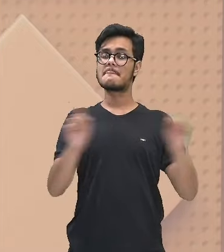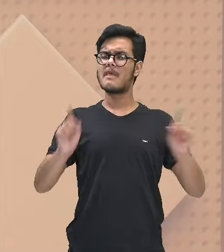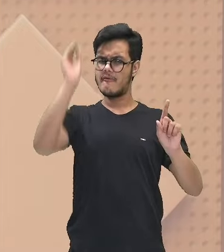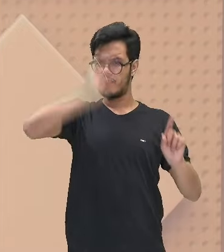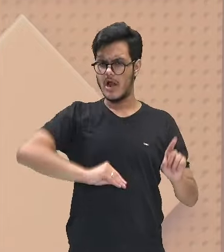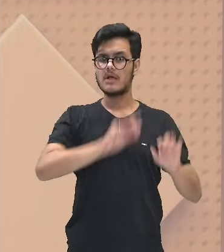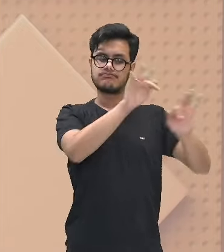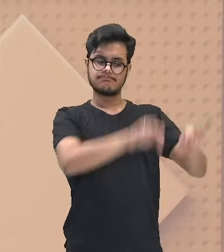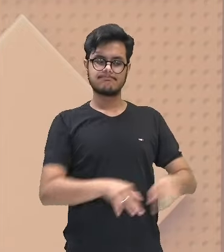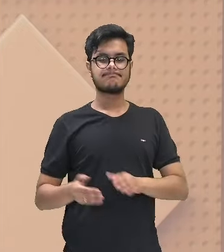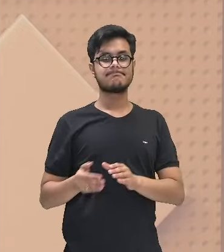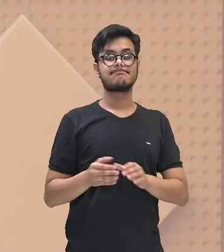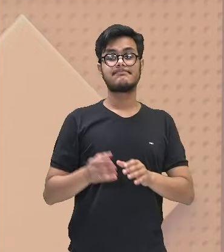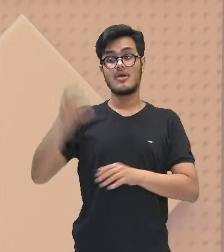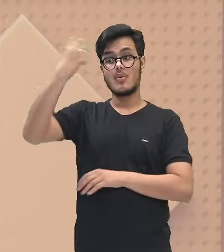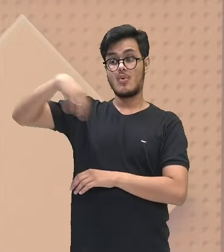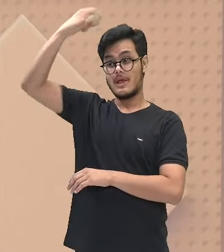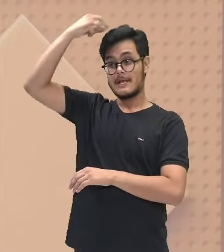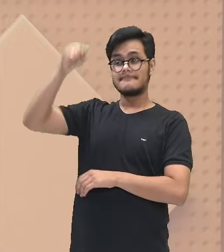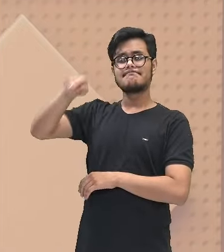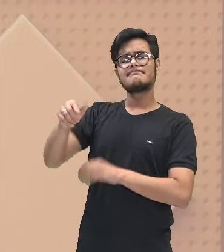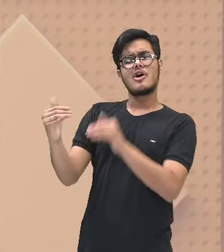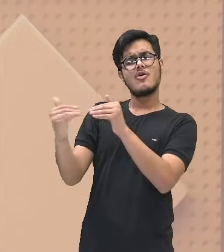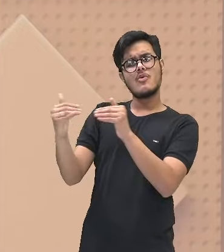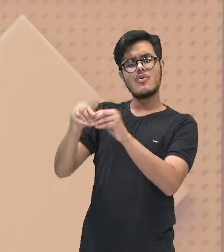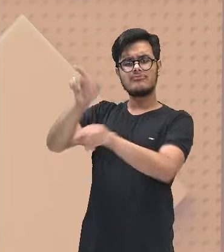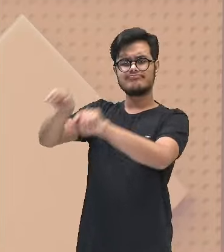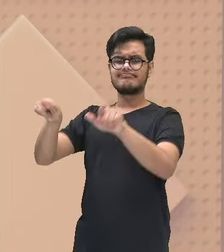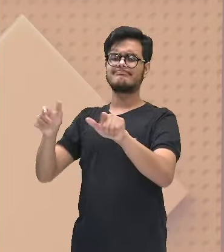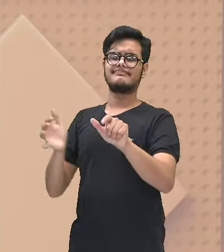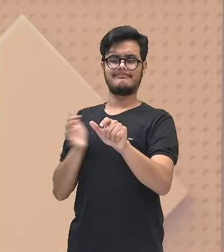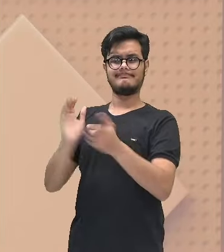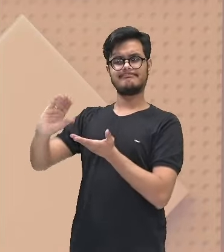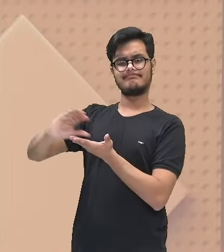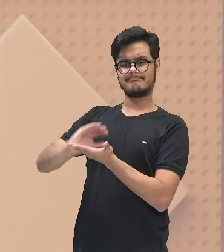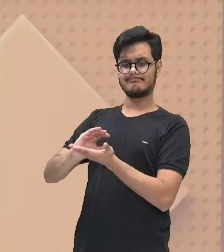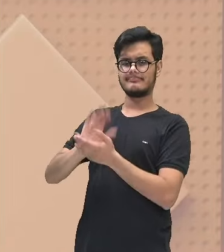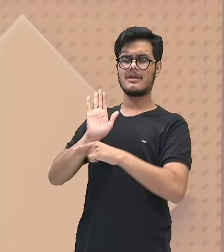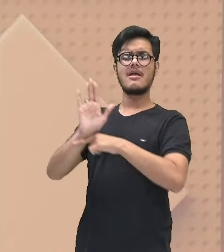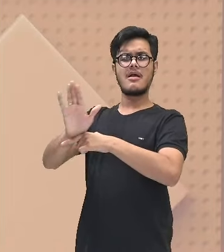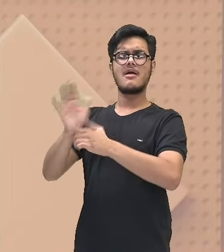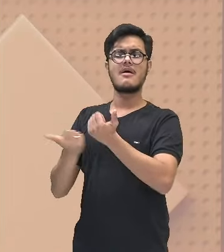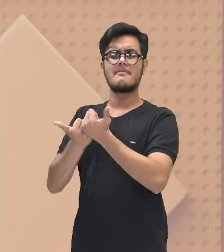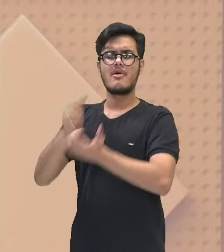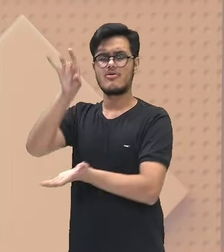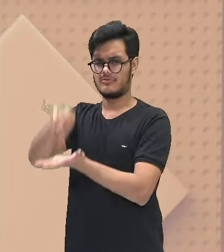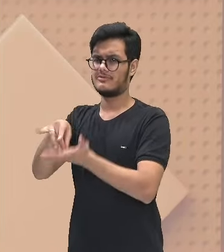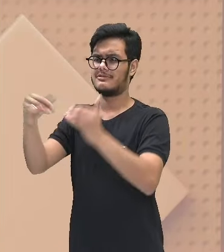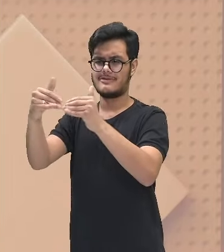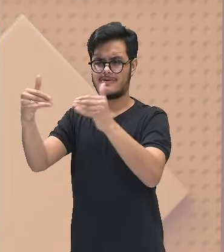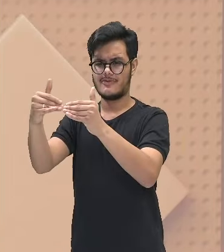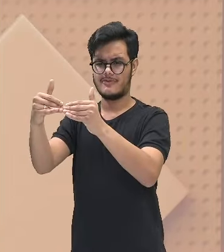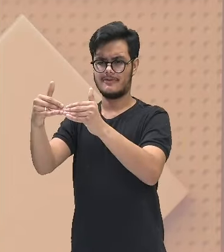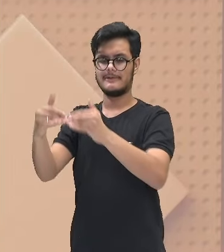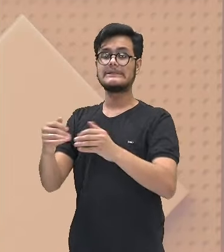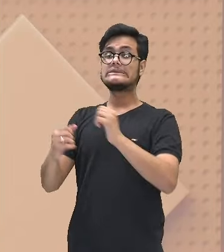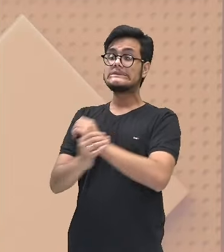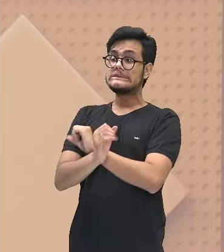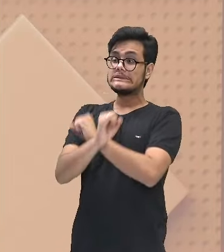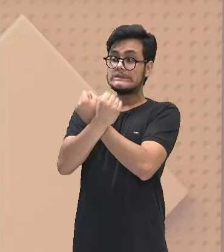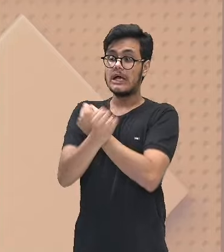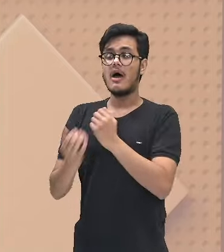do feudalismo, esses reis eles vão acabar tendo ali uma postura, né, mais protetora. E com